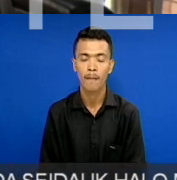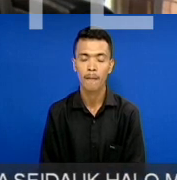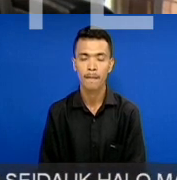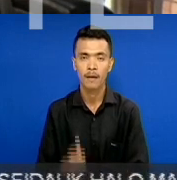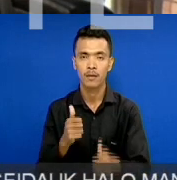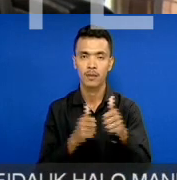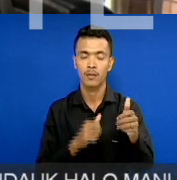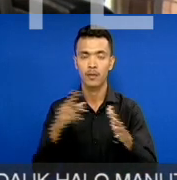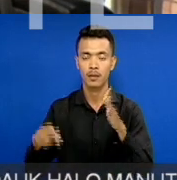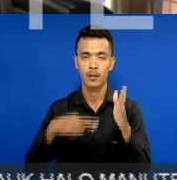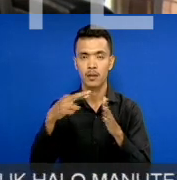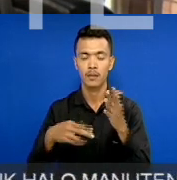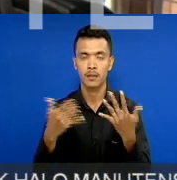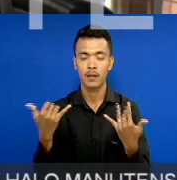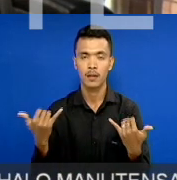regra se irá bem, mas agora